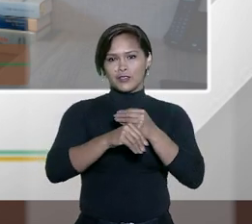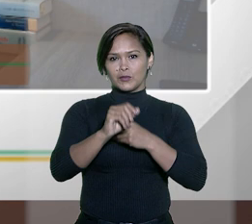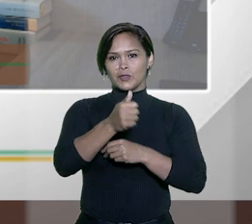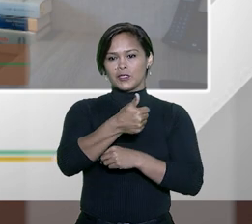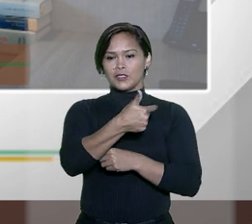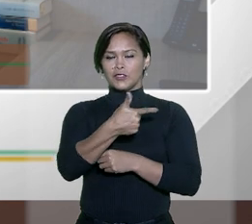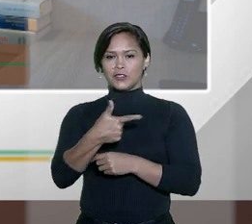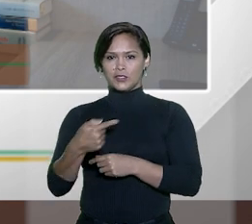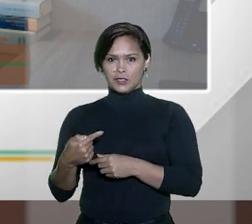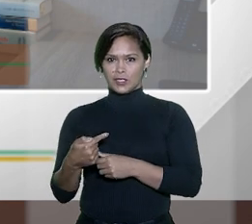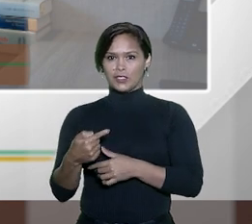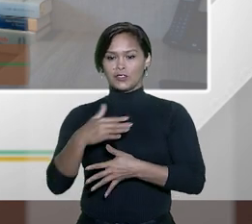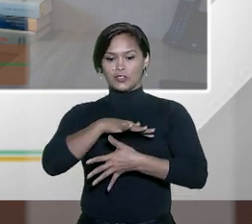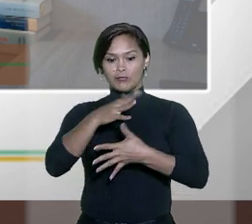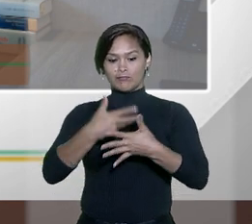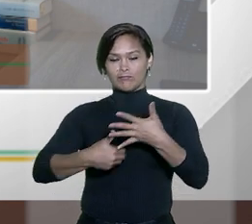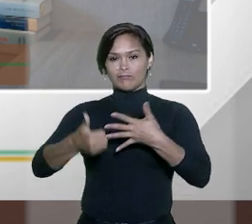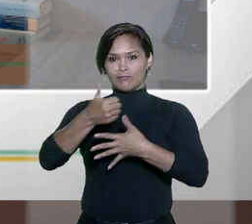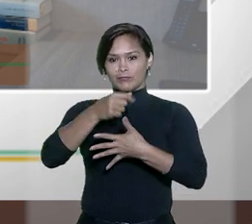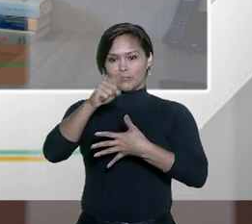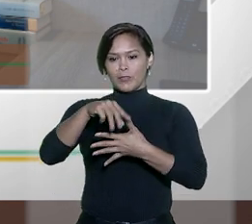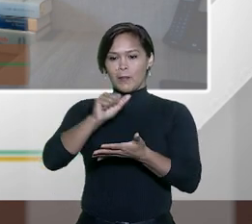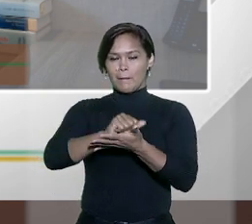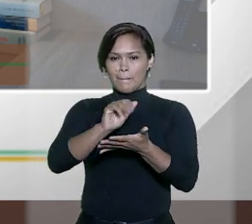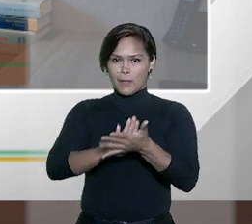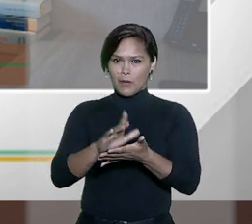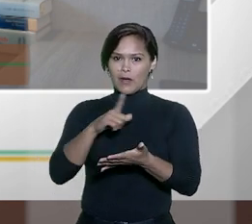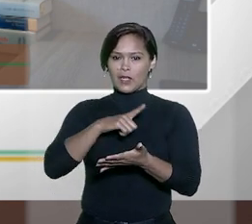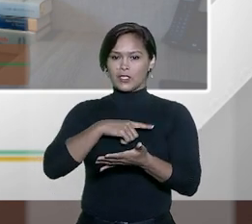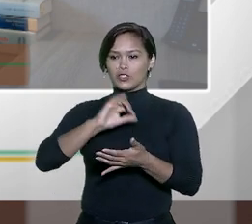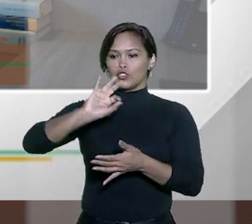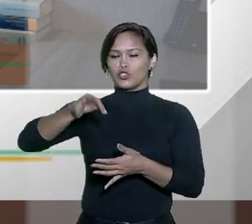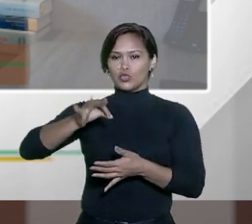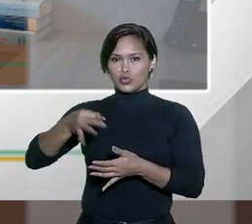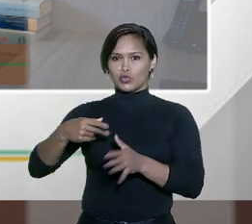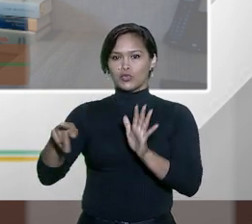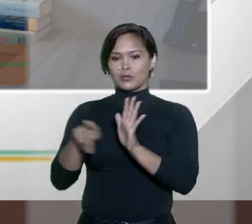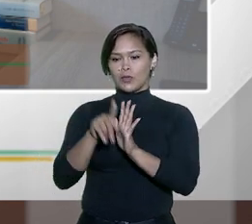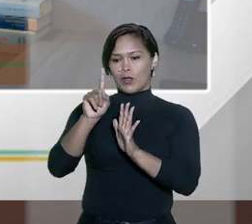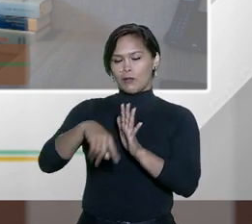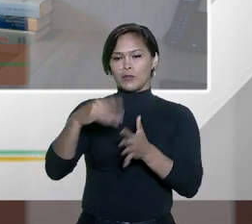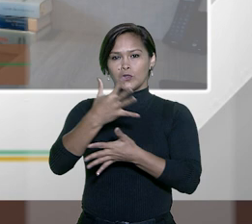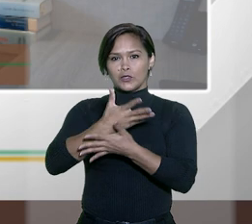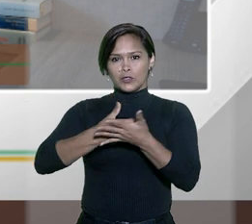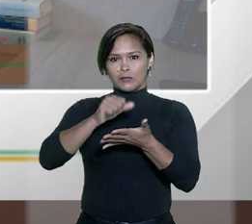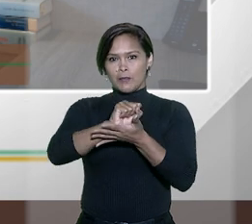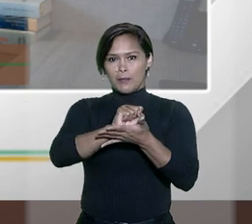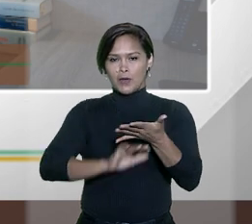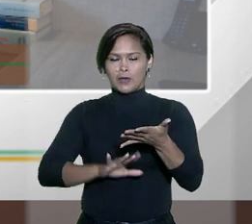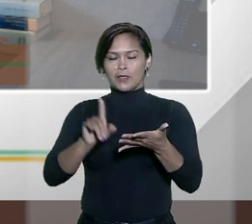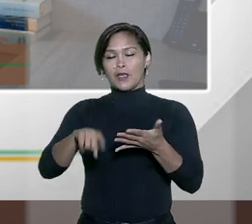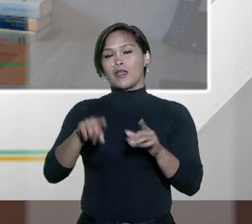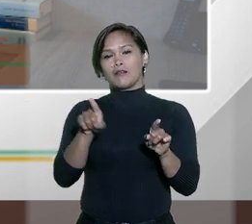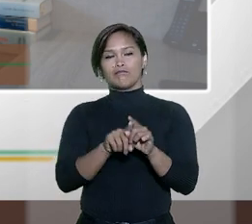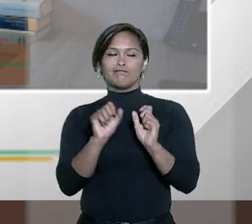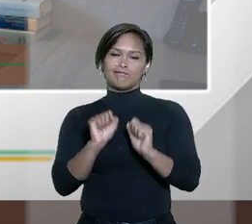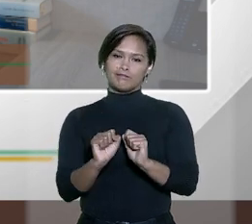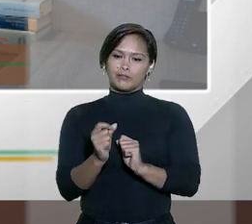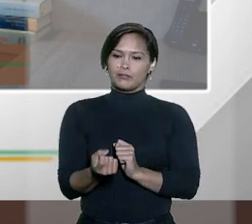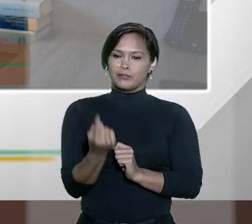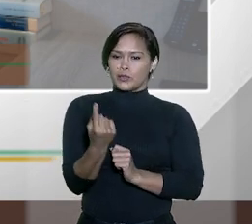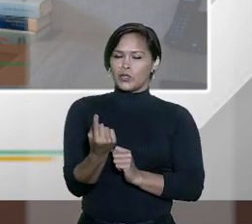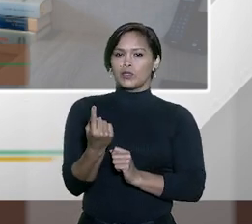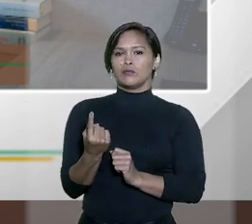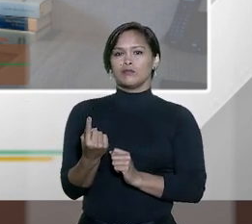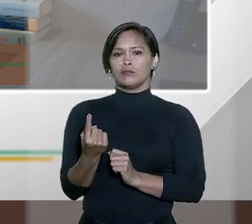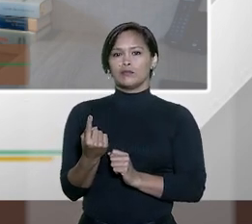17, que determina que no caso de mora devem incidir juros moratórios, né? Então, talvez isso seja